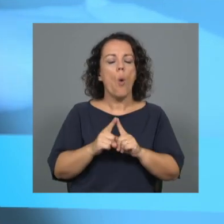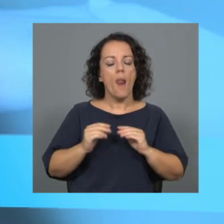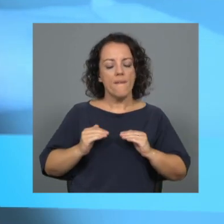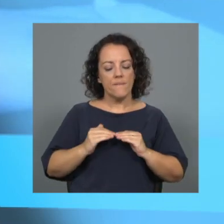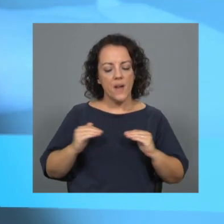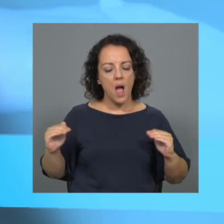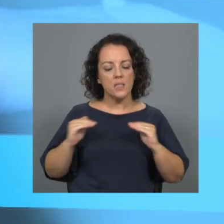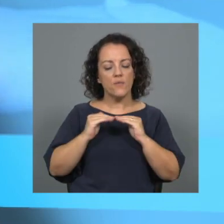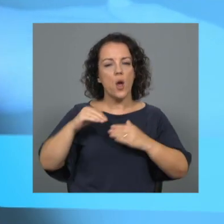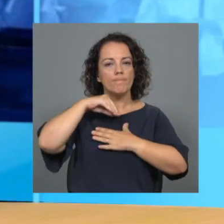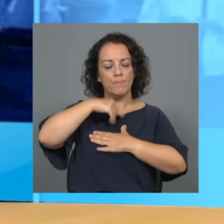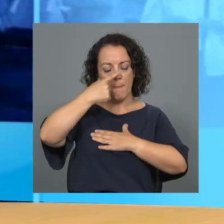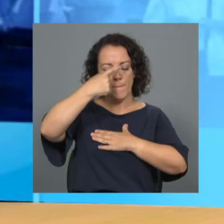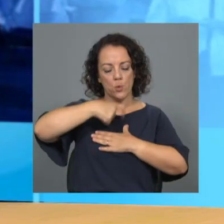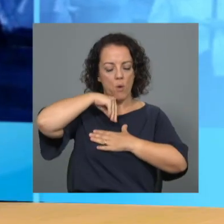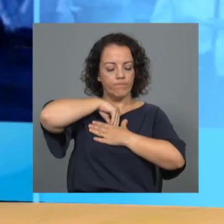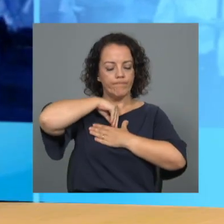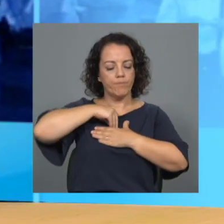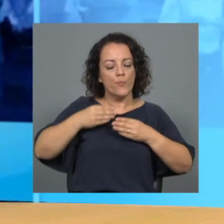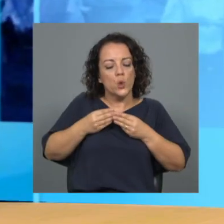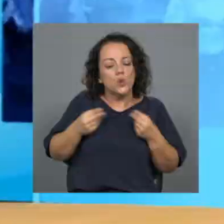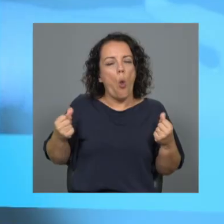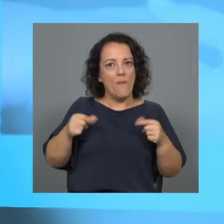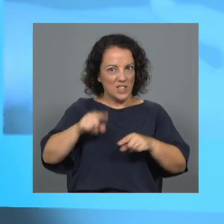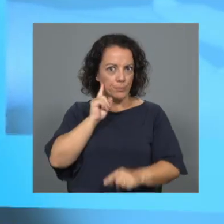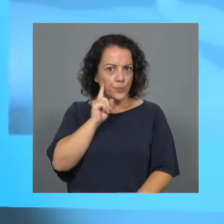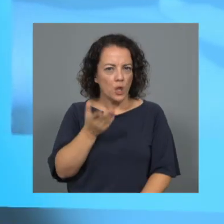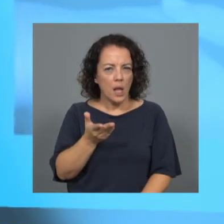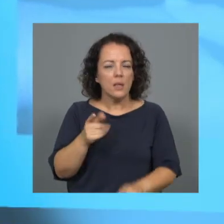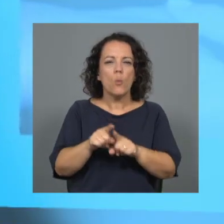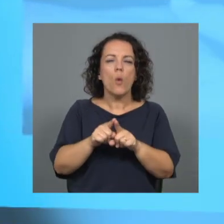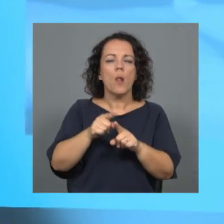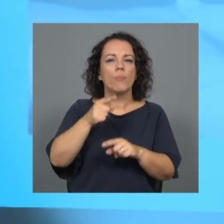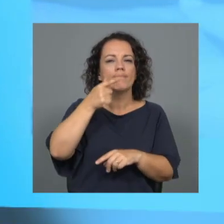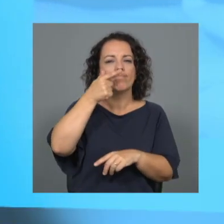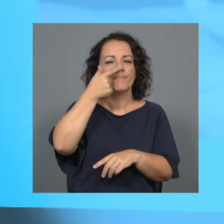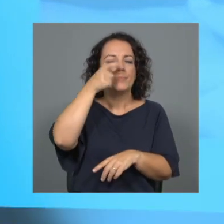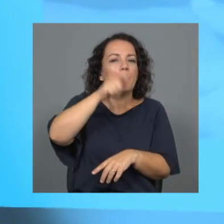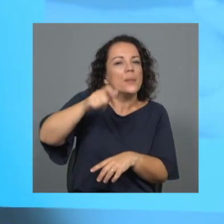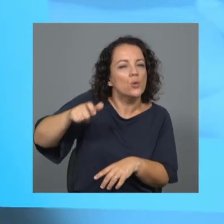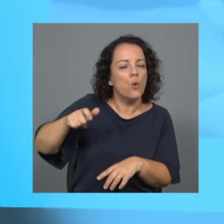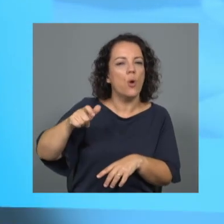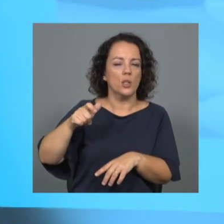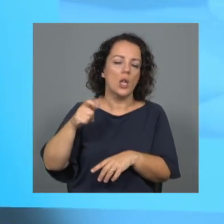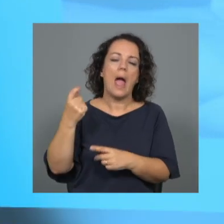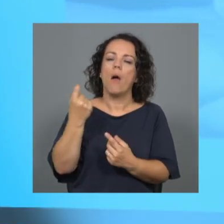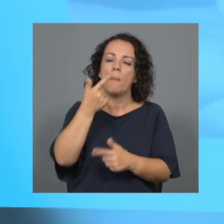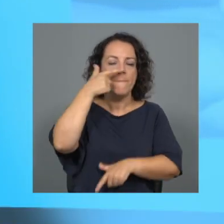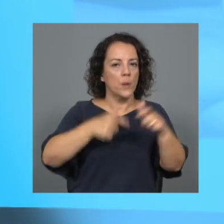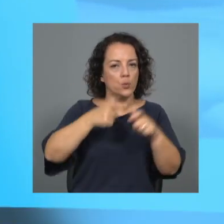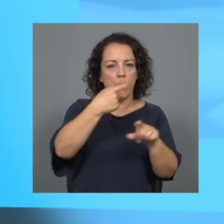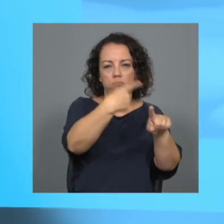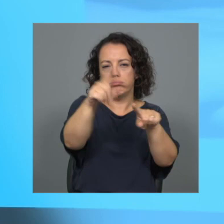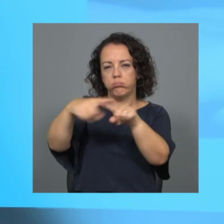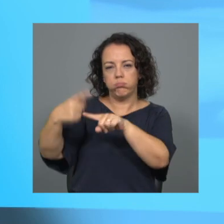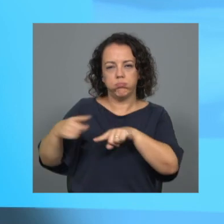à pessoa resolver este problema na sua vida. É importante que as pessoas, digamos, cumpram, cada um é diferente do outro, mas é